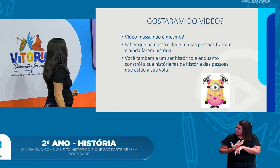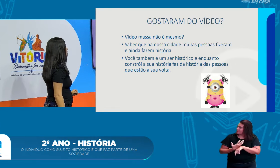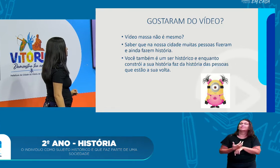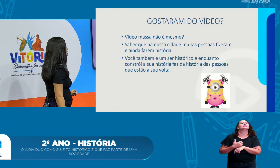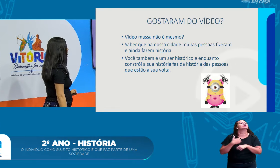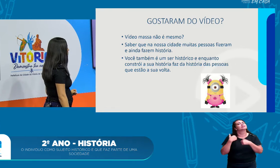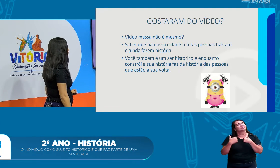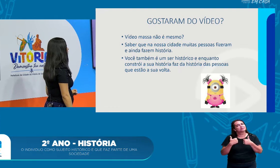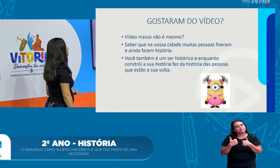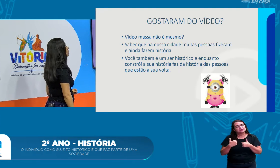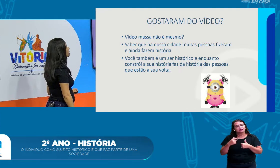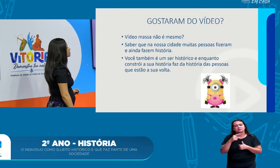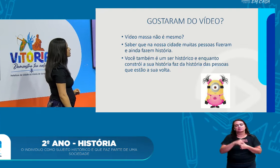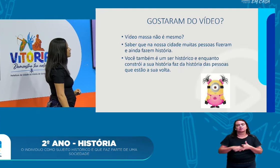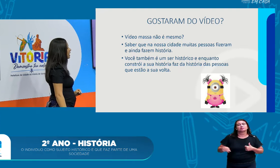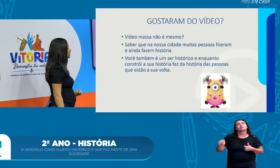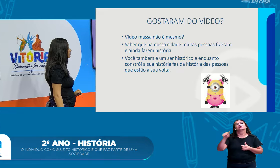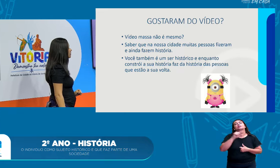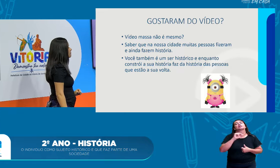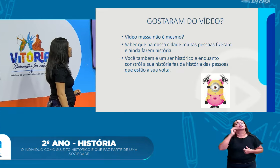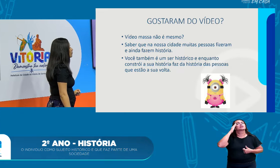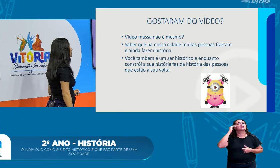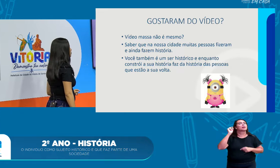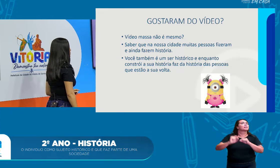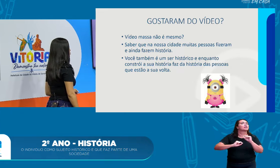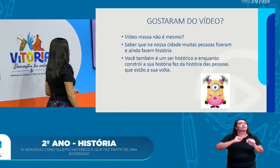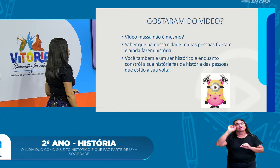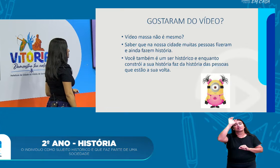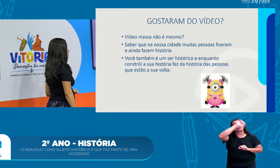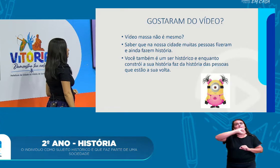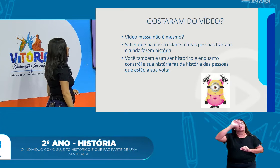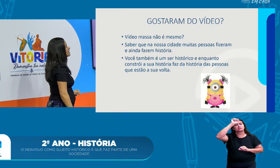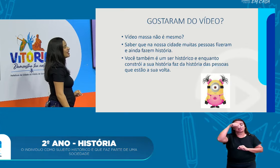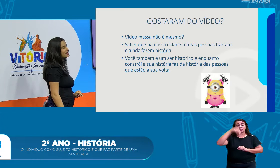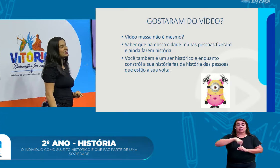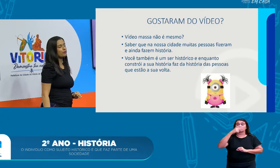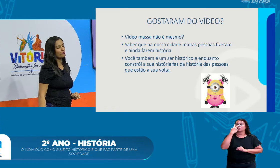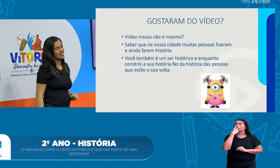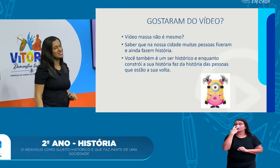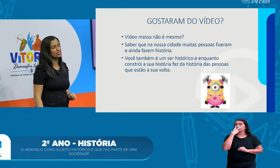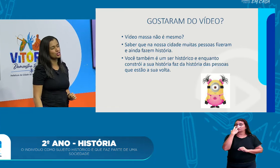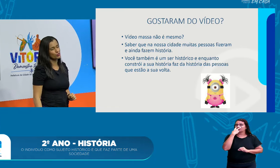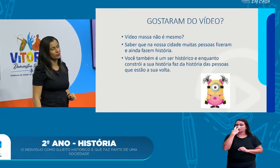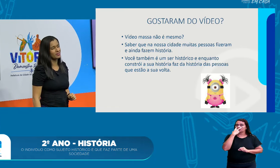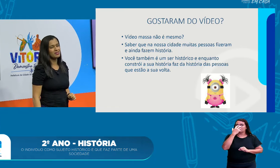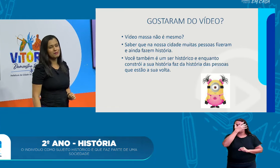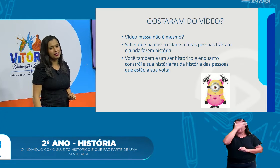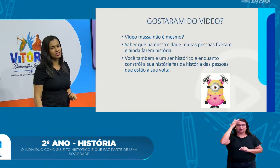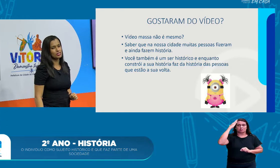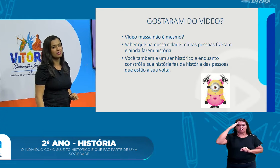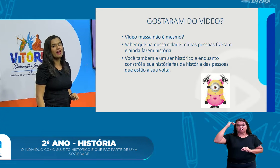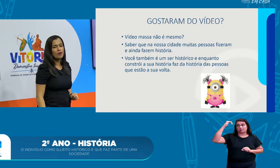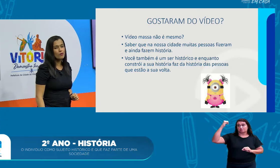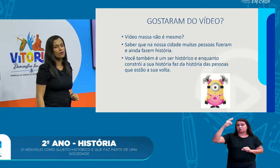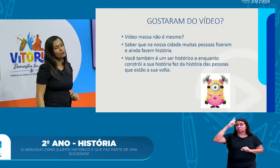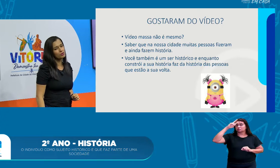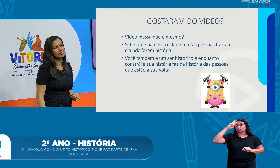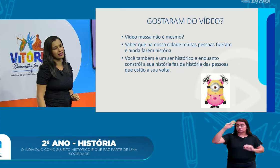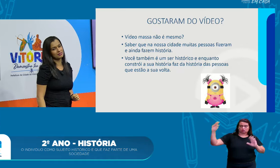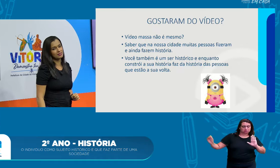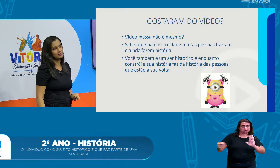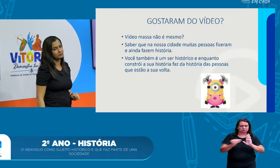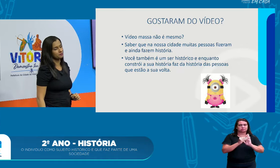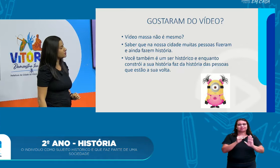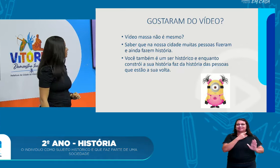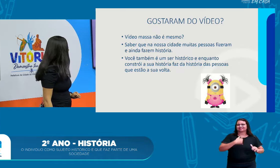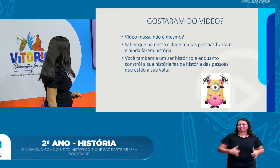mesmo? Saber que nossa cidade, muitas pessoas fizeram e ainda fazem história, minha gente, é um orgulho